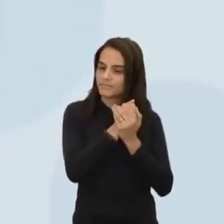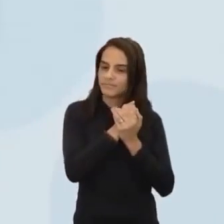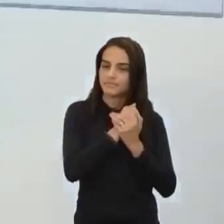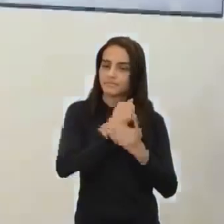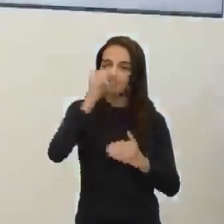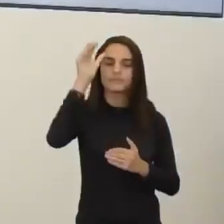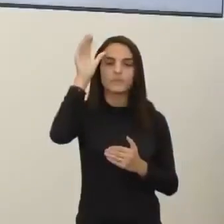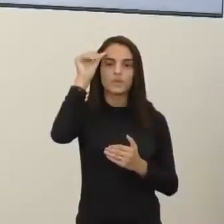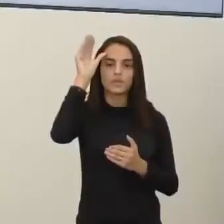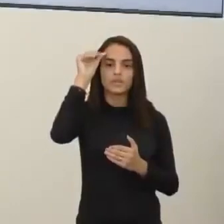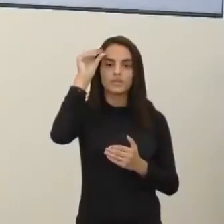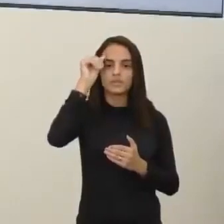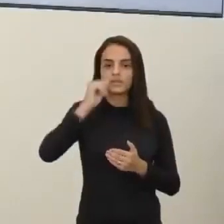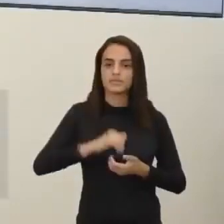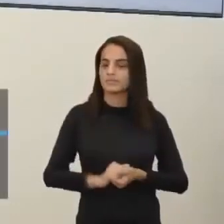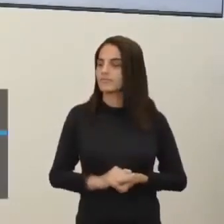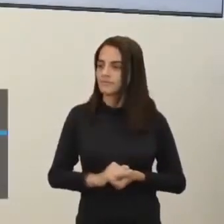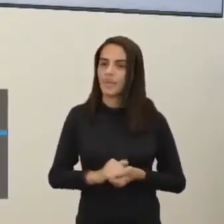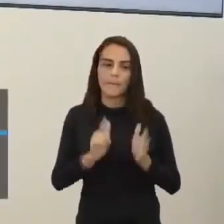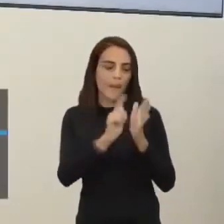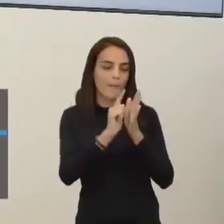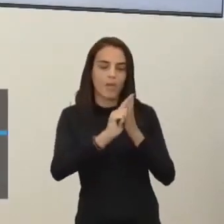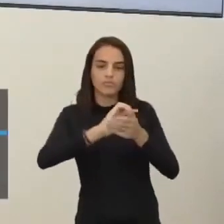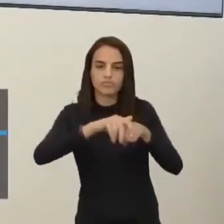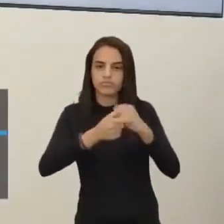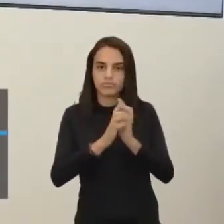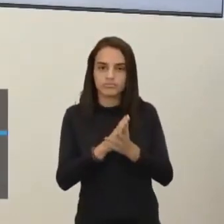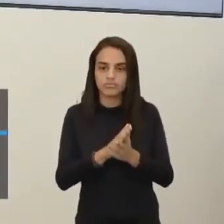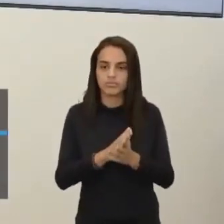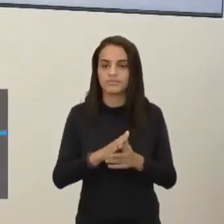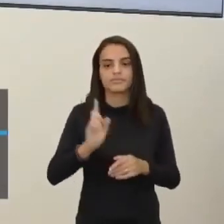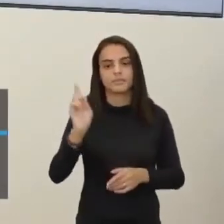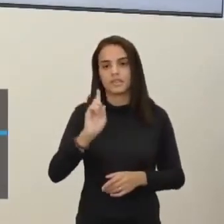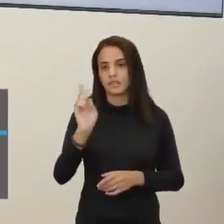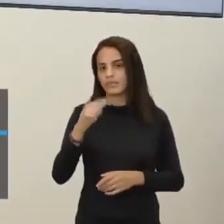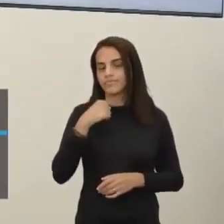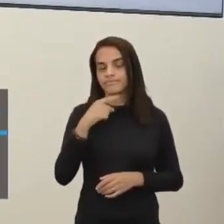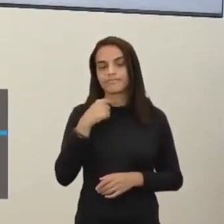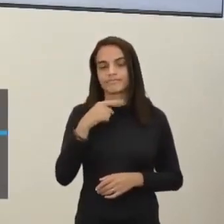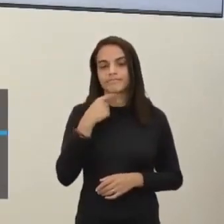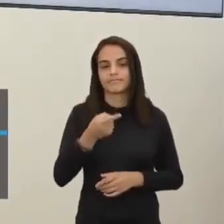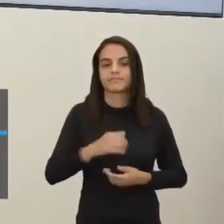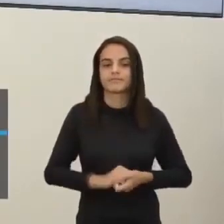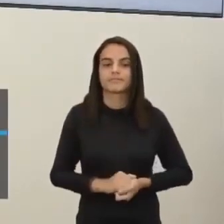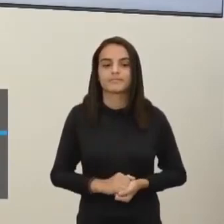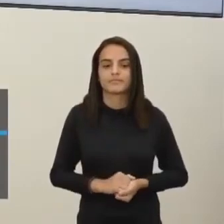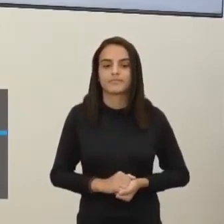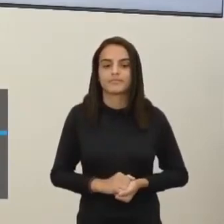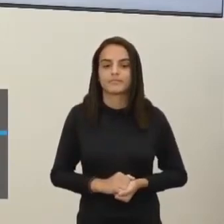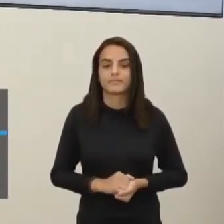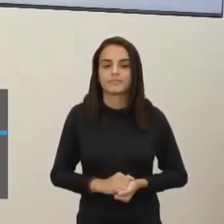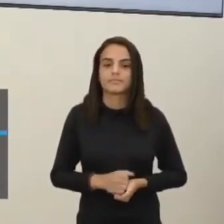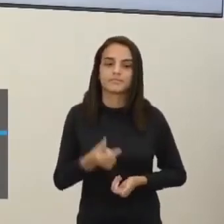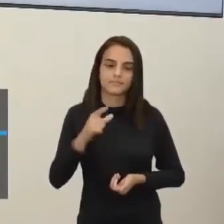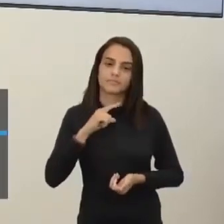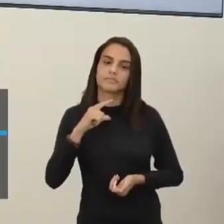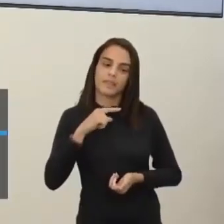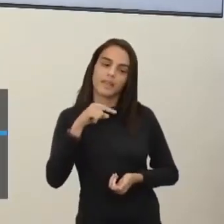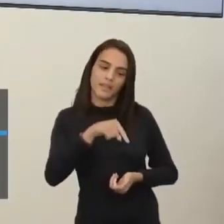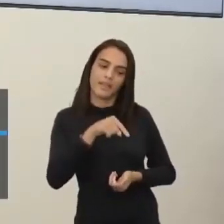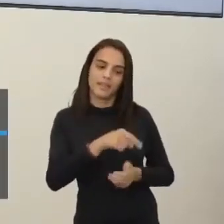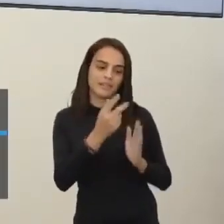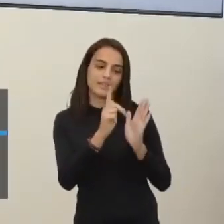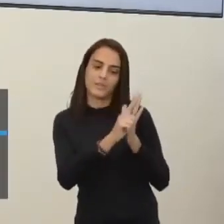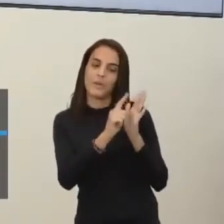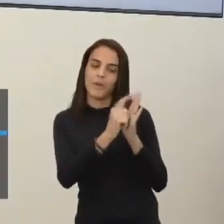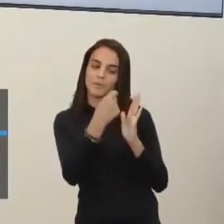estou fazendo uma bolinha de papel com ele. Não, você não consegue fazer isso com conhecimento. Embora no meu caso aqui até esteja um pouco disso, porque tem conhecimento escrito